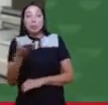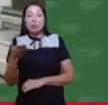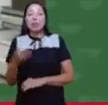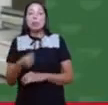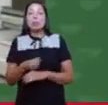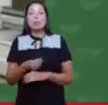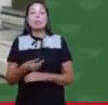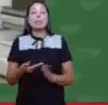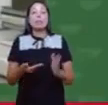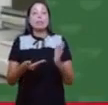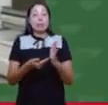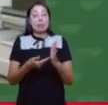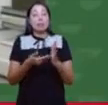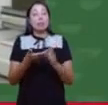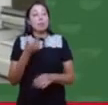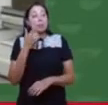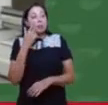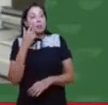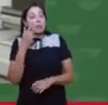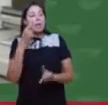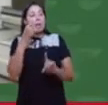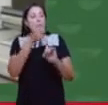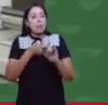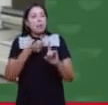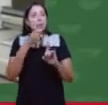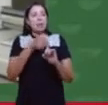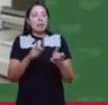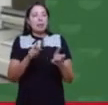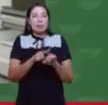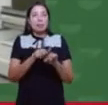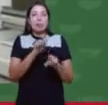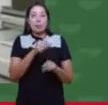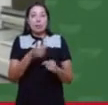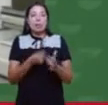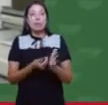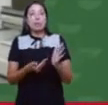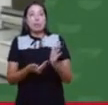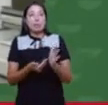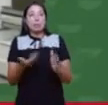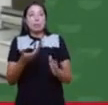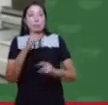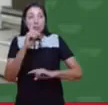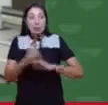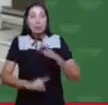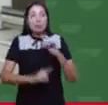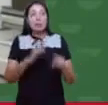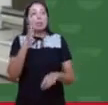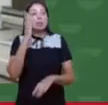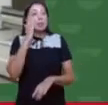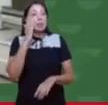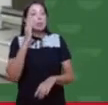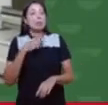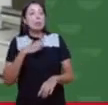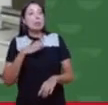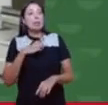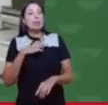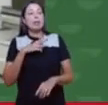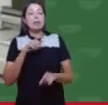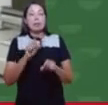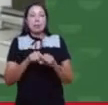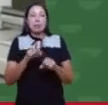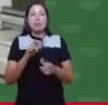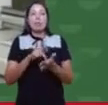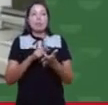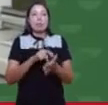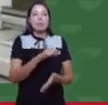dos Deputados. Vamos ver, vamos brigar muito nisso na Câmara. Queremos que avance. A gente sabe que tem muita resistência